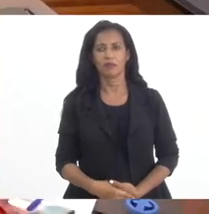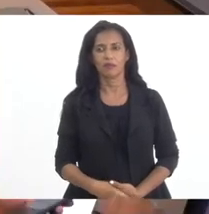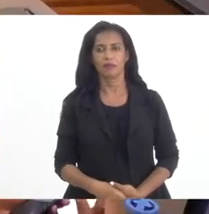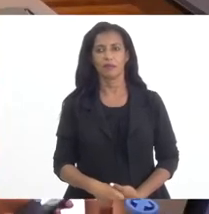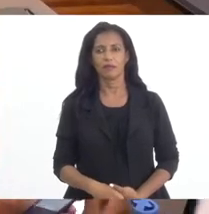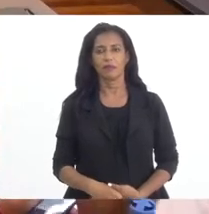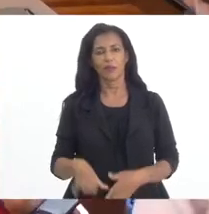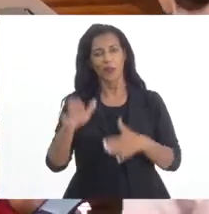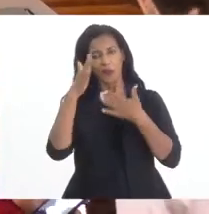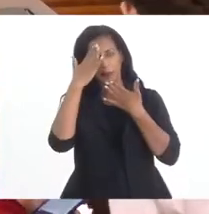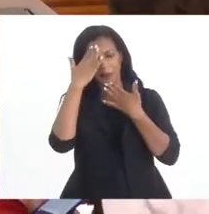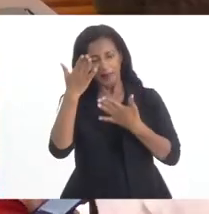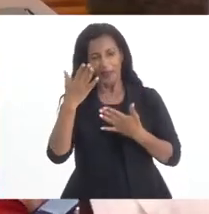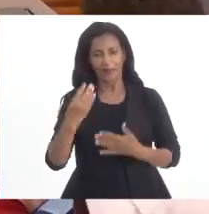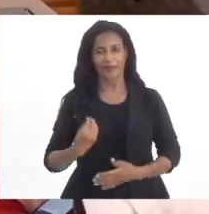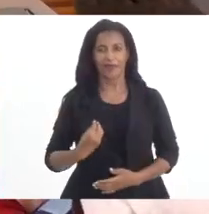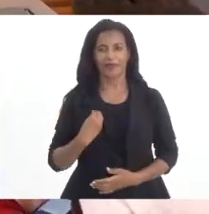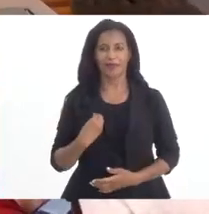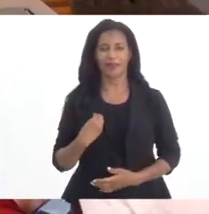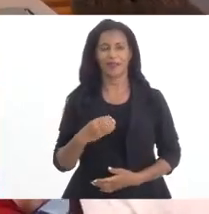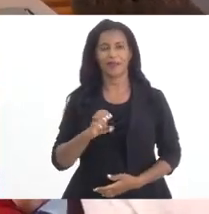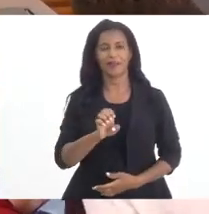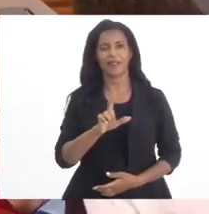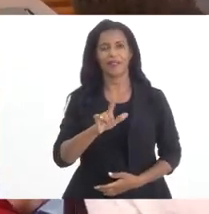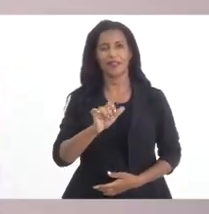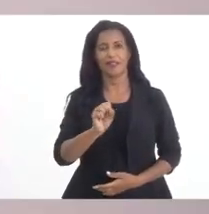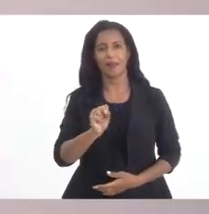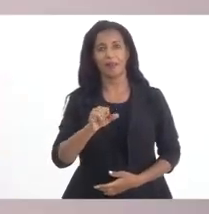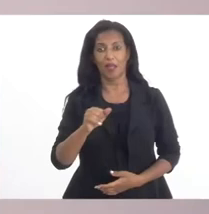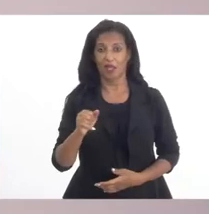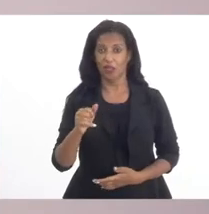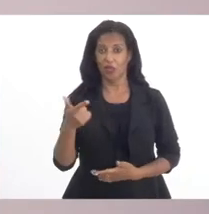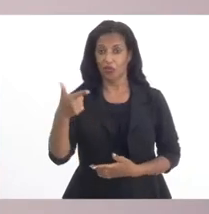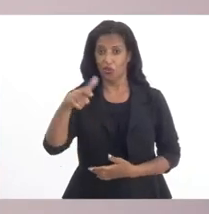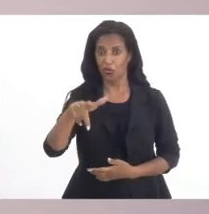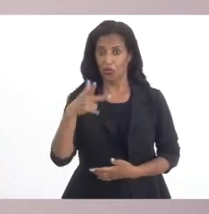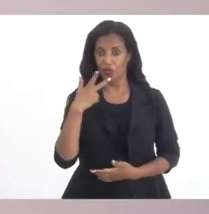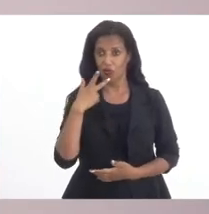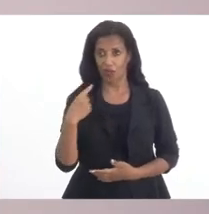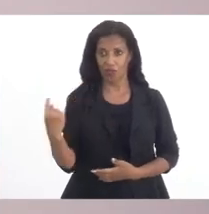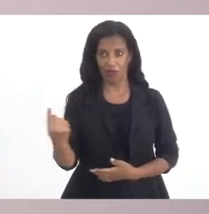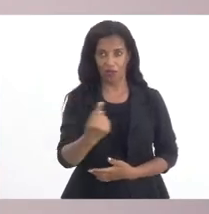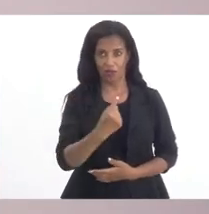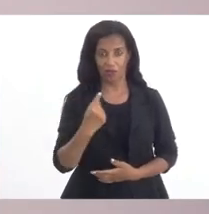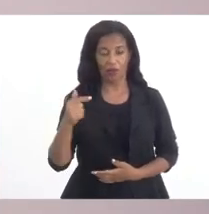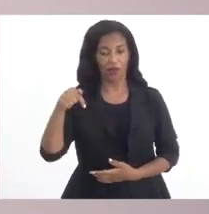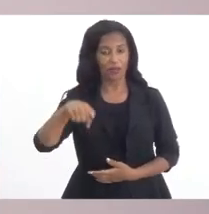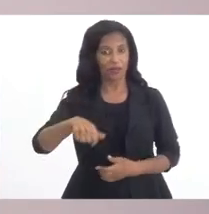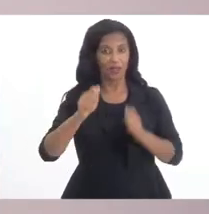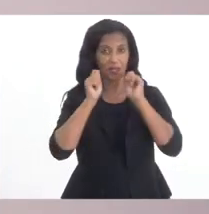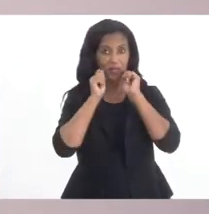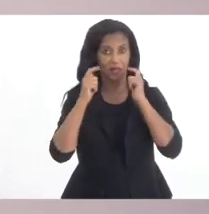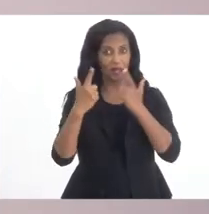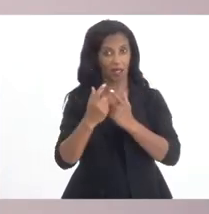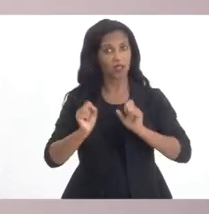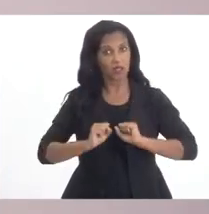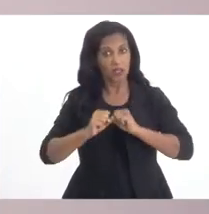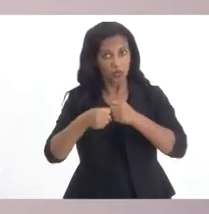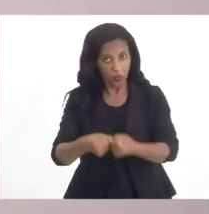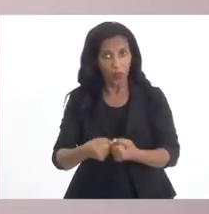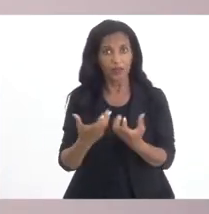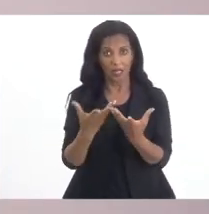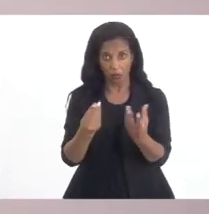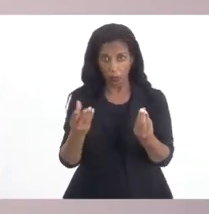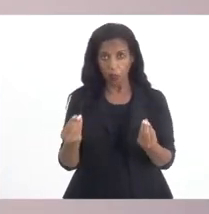Obrigado pela sua presença, senhora Elizabeth. Mais uma vez reiterando, né, que a gente aqui na UERJ tem, aqui na LERJ tem se esforçado